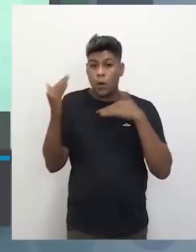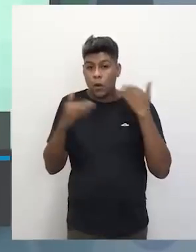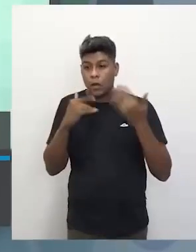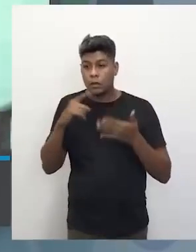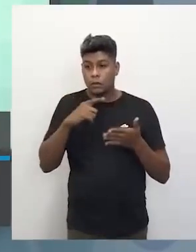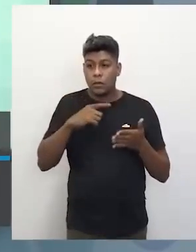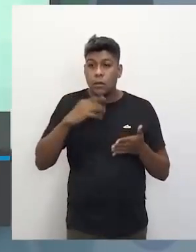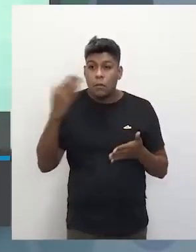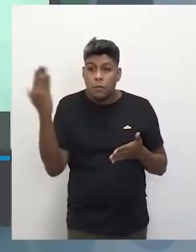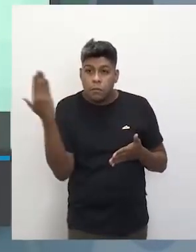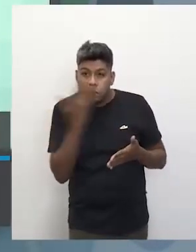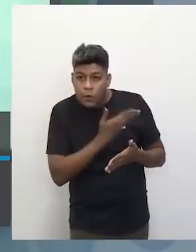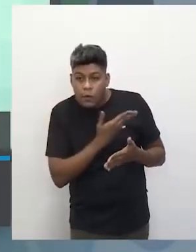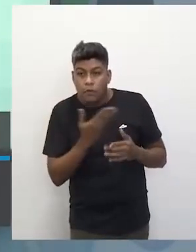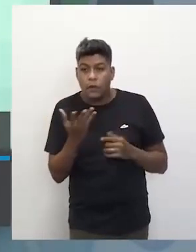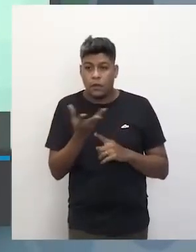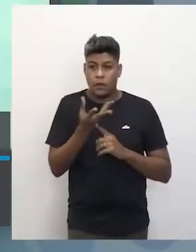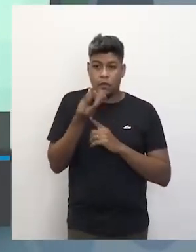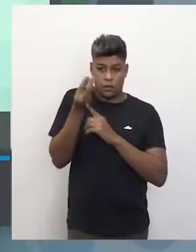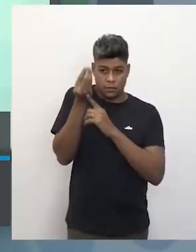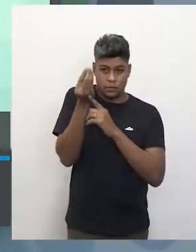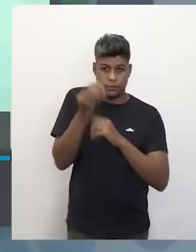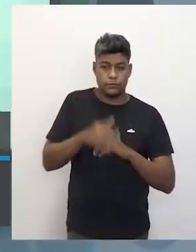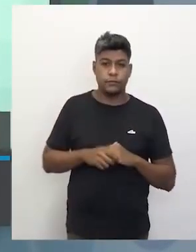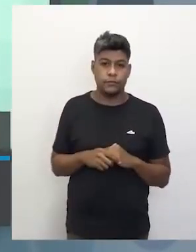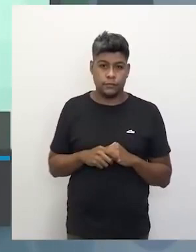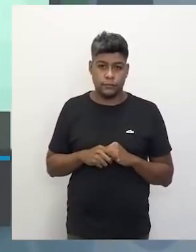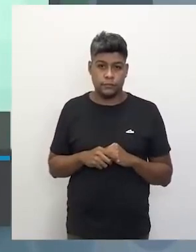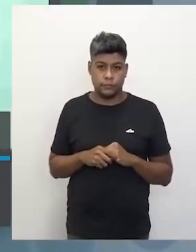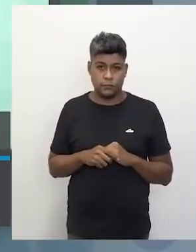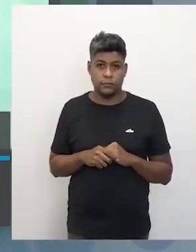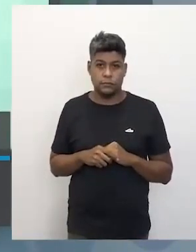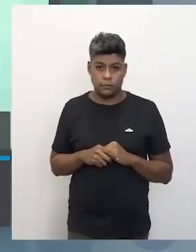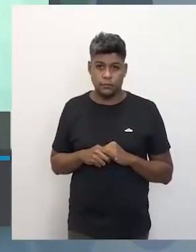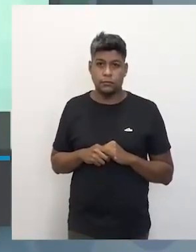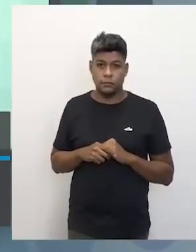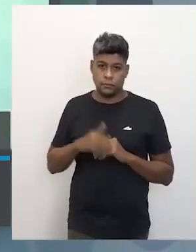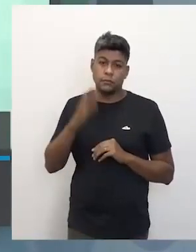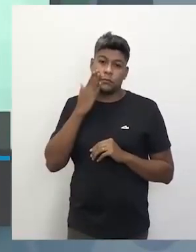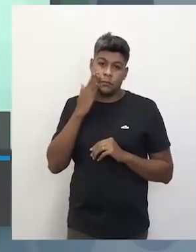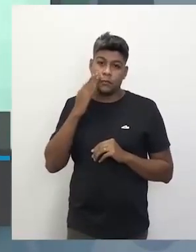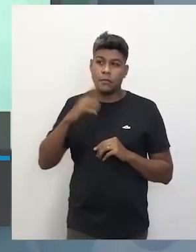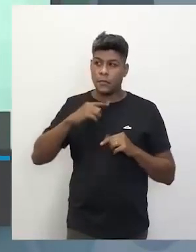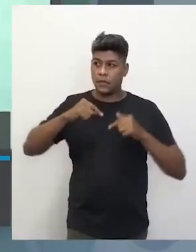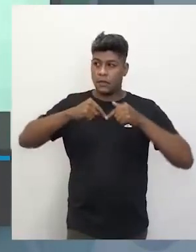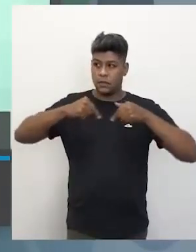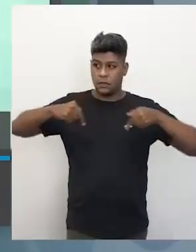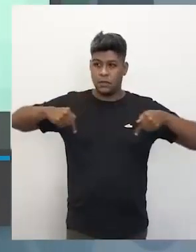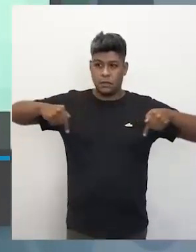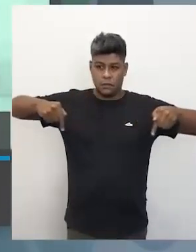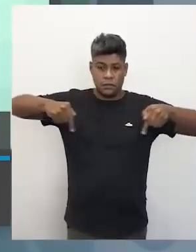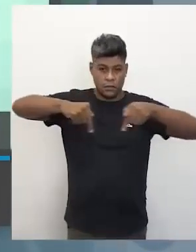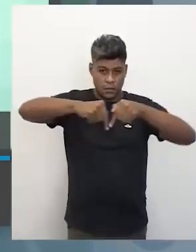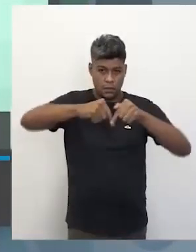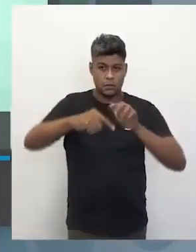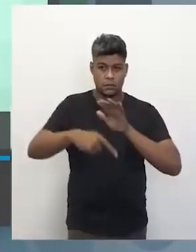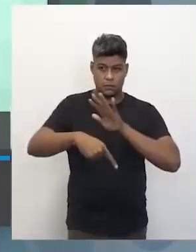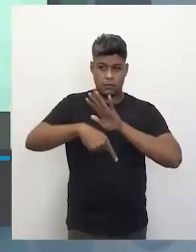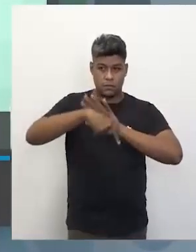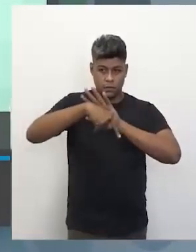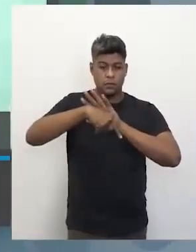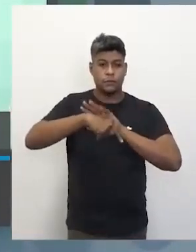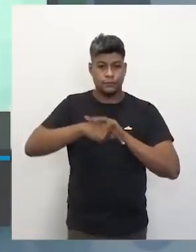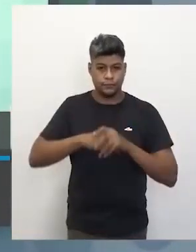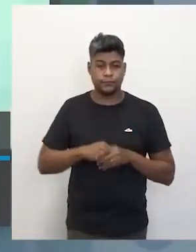testamento doando todas as obras para a Pinacoteca do Estado. E até hoje, então, lá nós temos uma sala só de obras da coleção desse